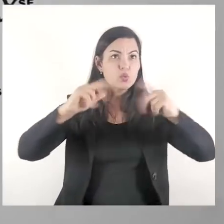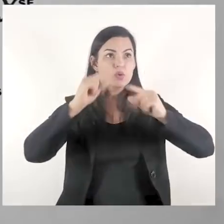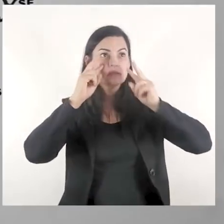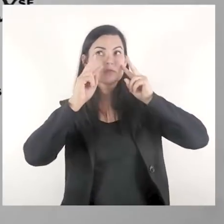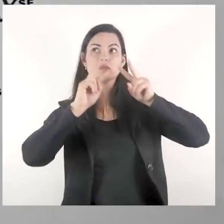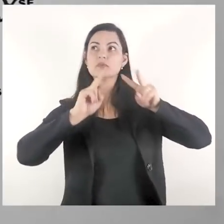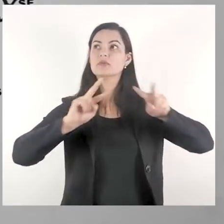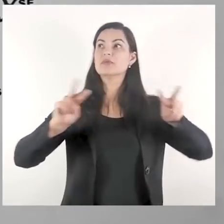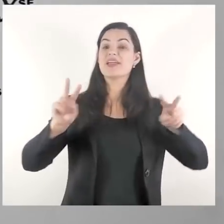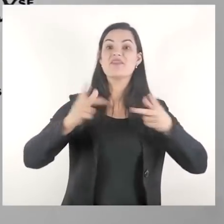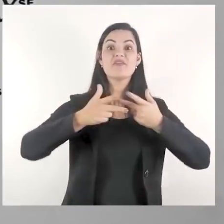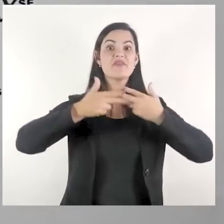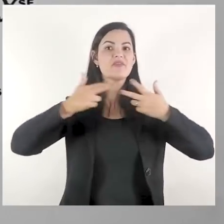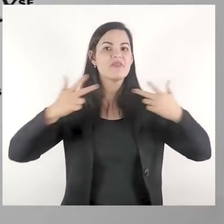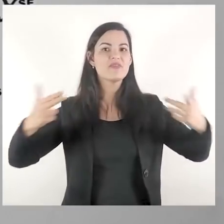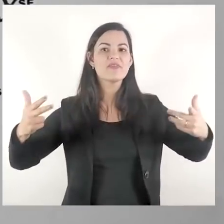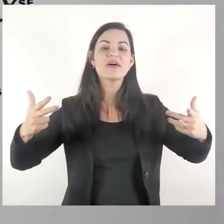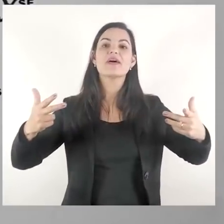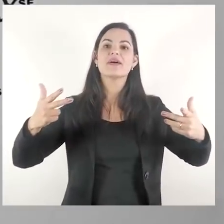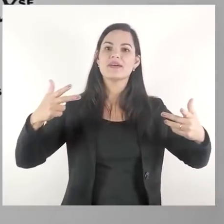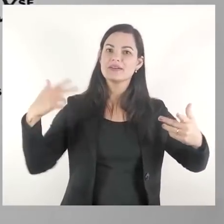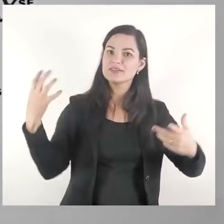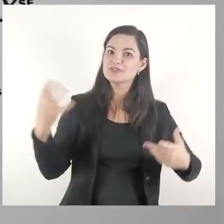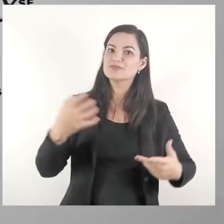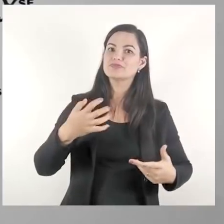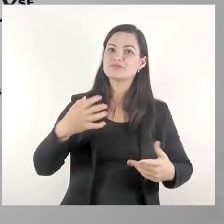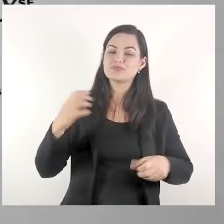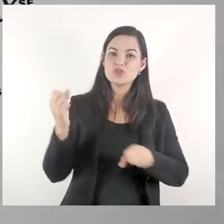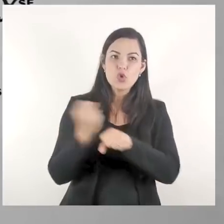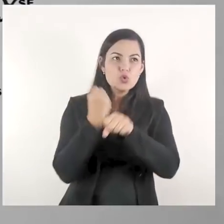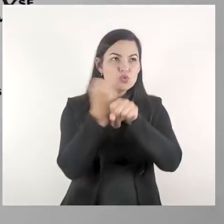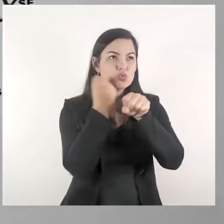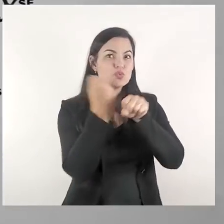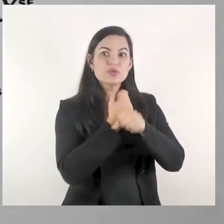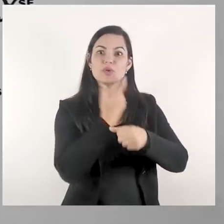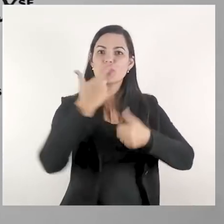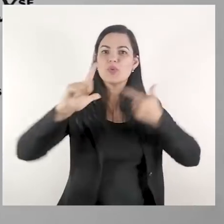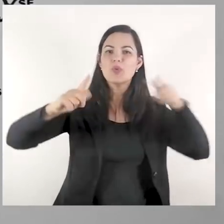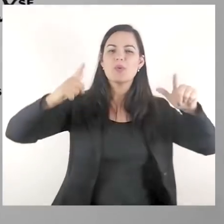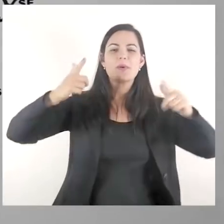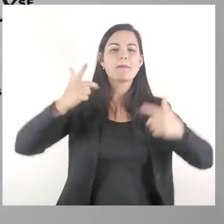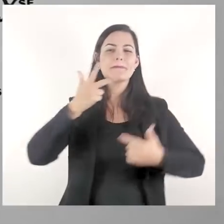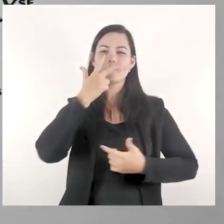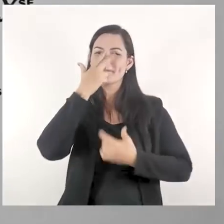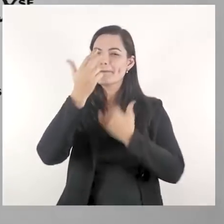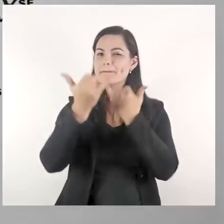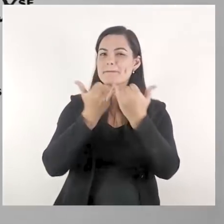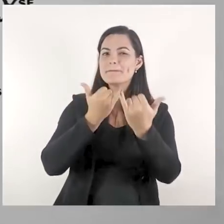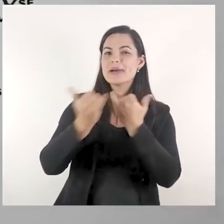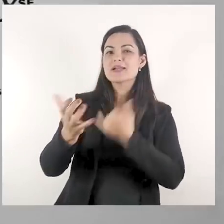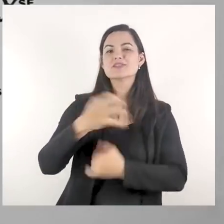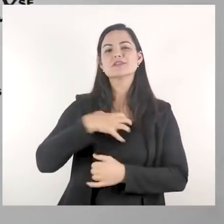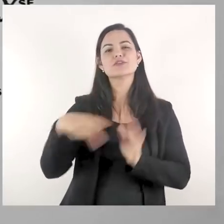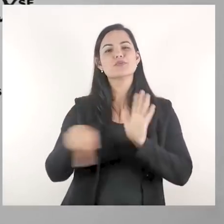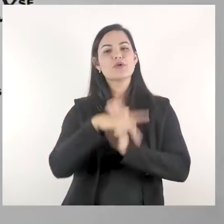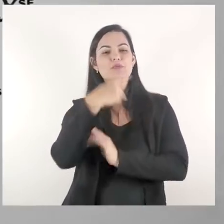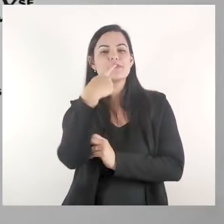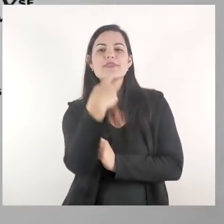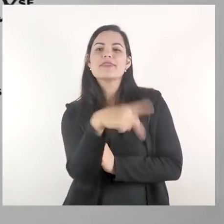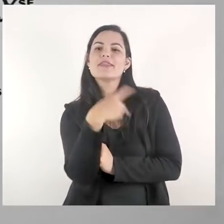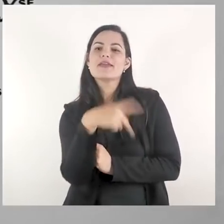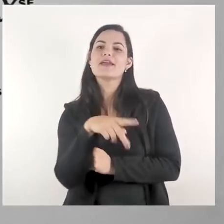encontrar outras esculturas, outras construções que tem esse jeito diferente aí,